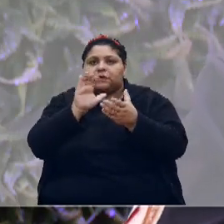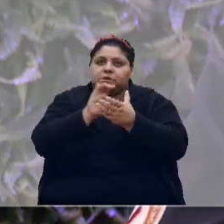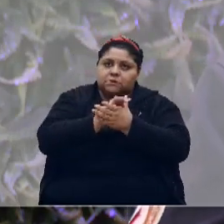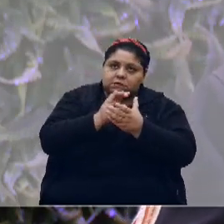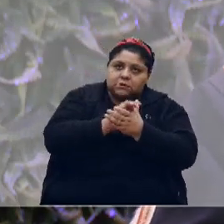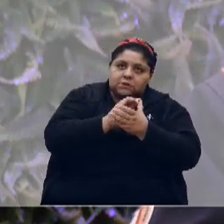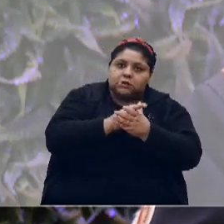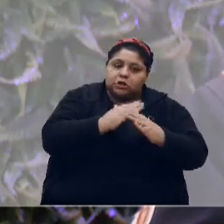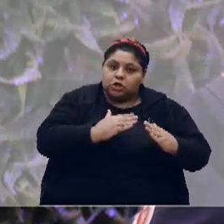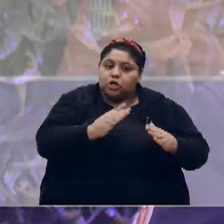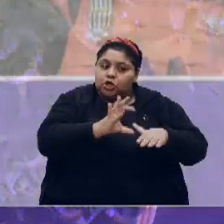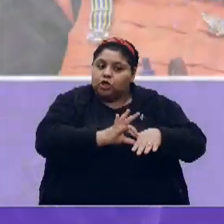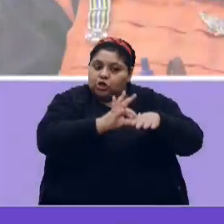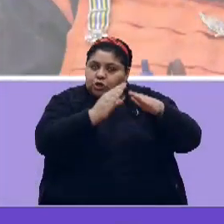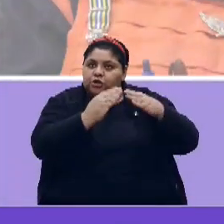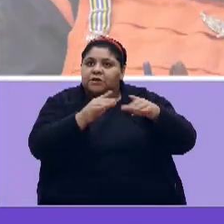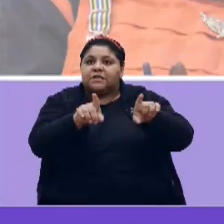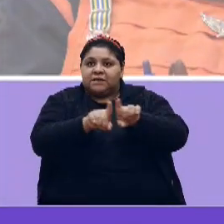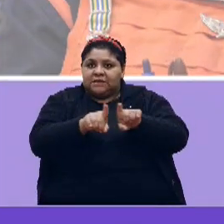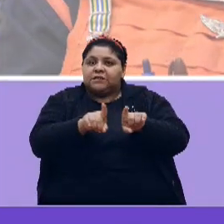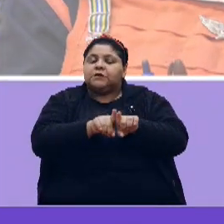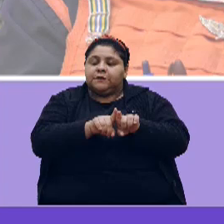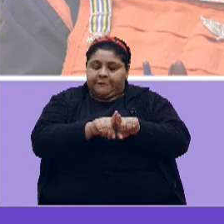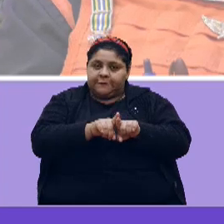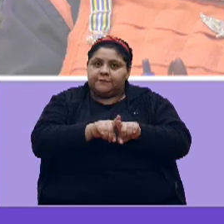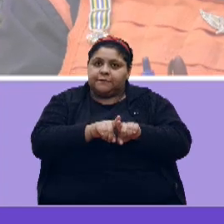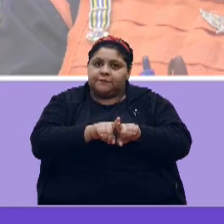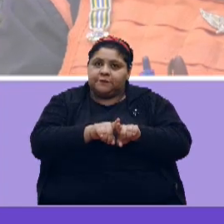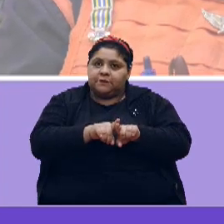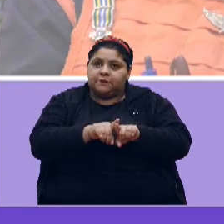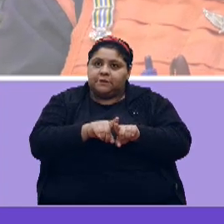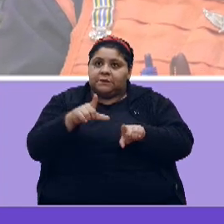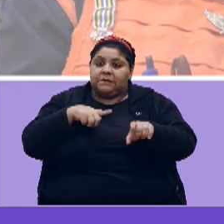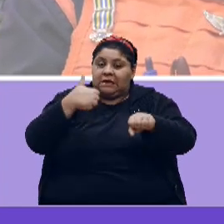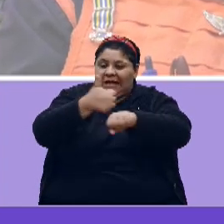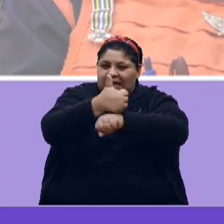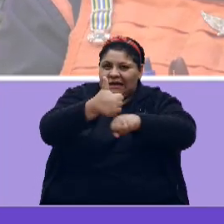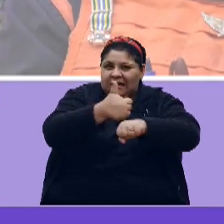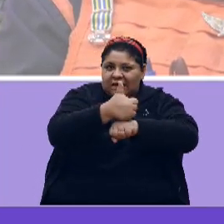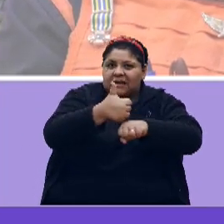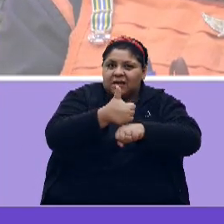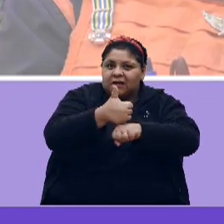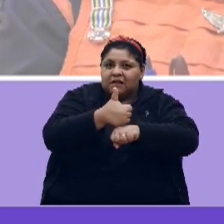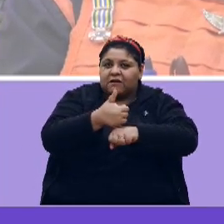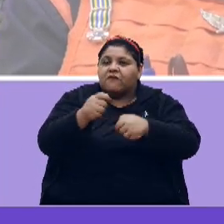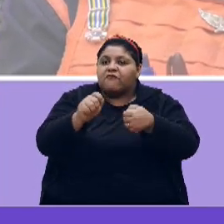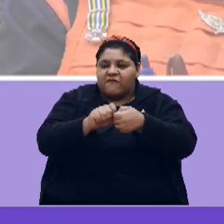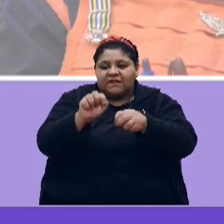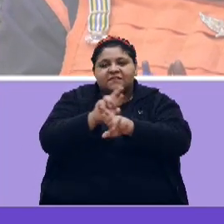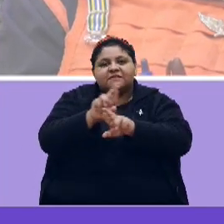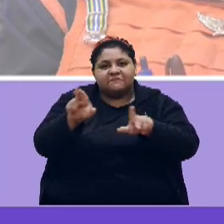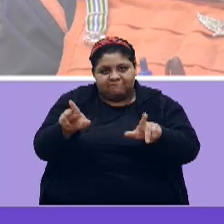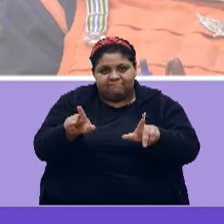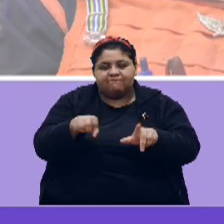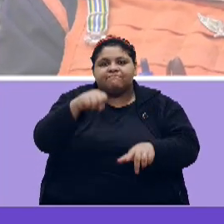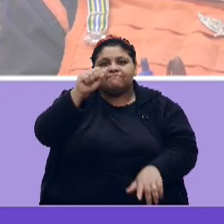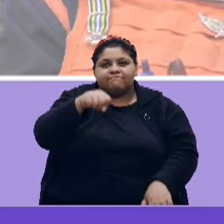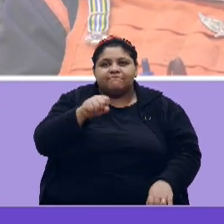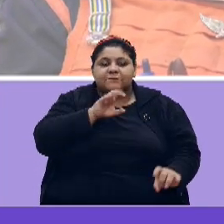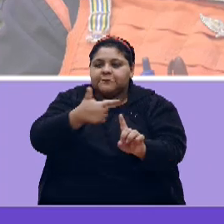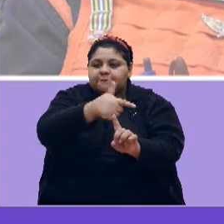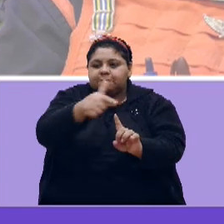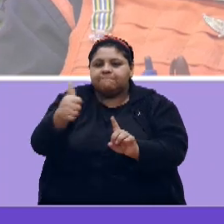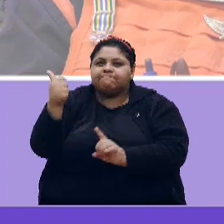ser dona de casa, ela ainda se coloca diante de uma profissão onde ela sim faz a diferença, onde ela sim inspira